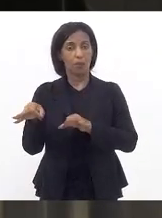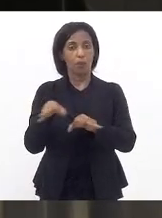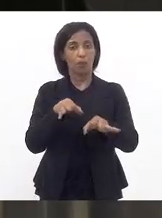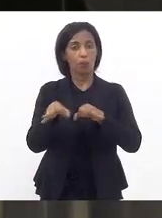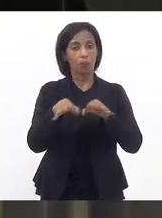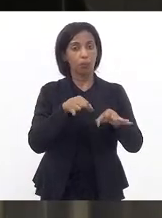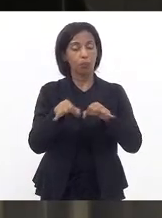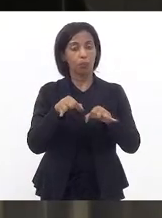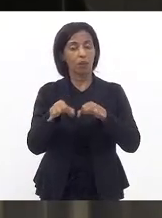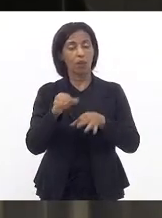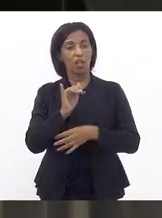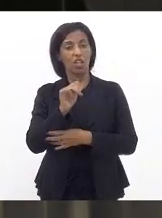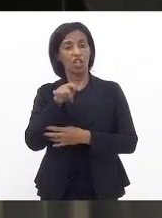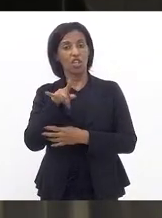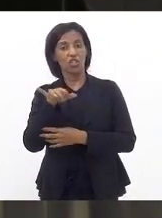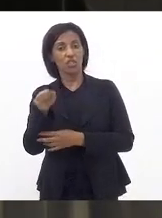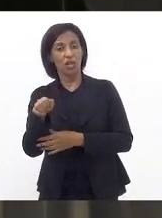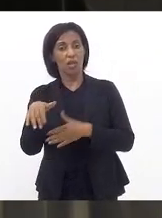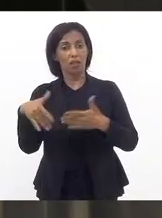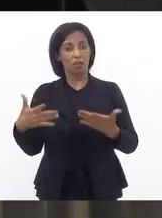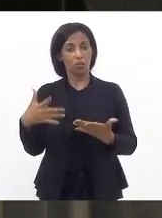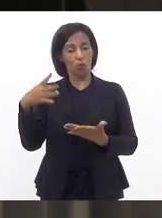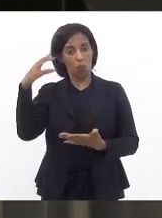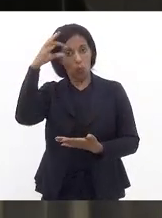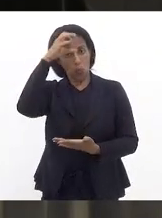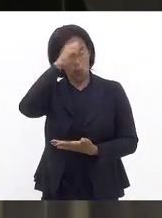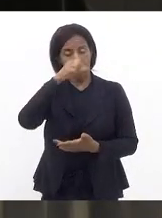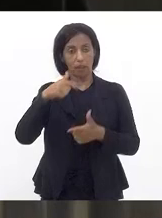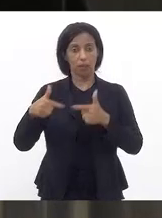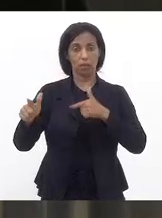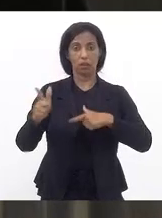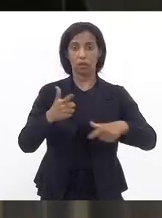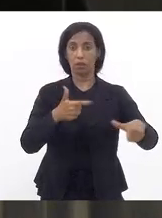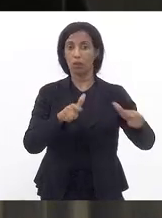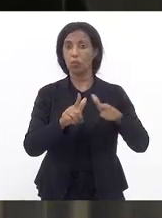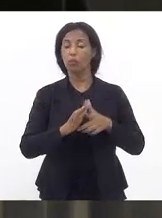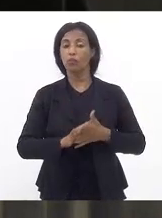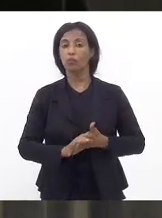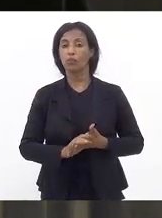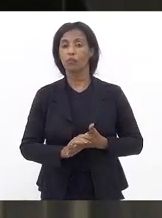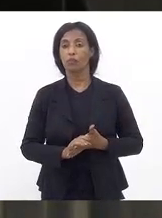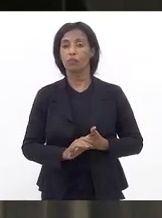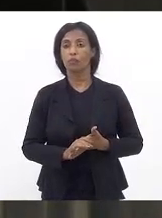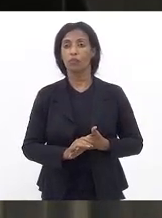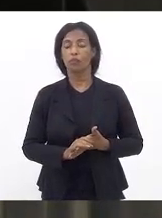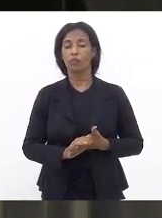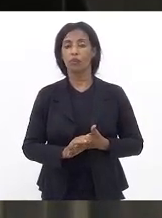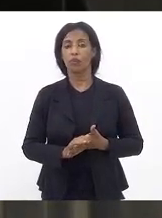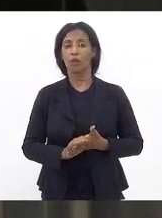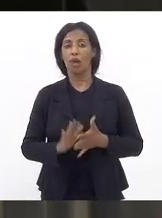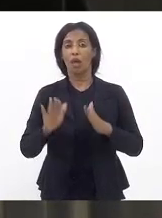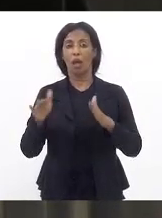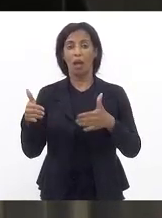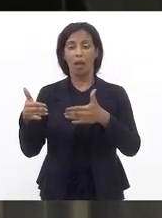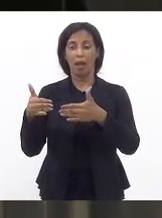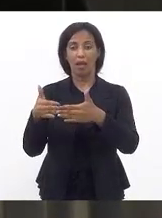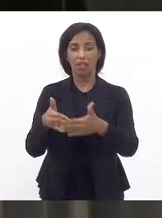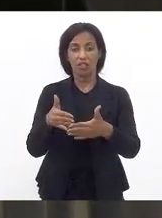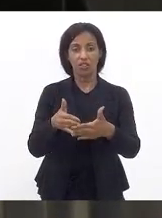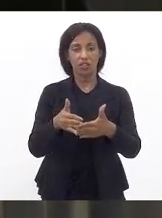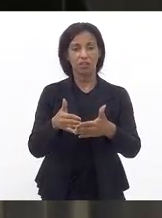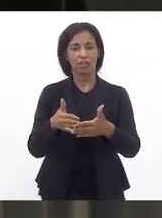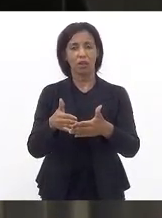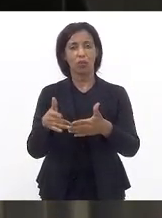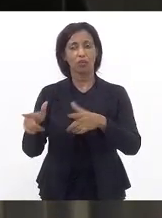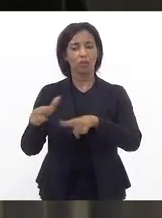meio de medidas indiretas as quais compreendem dentre outras a restrição é o exercício de